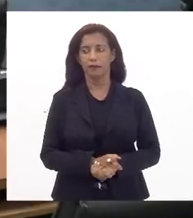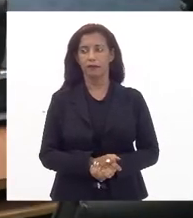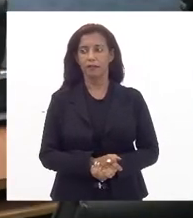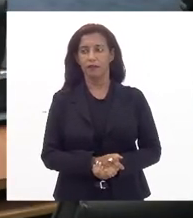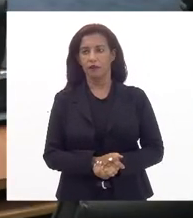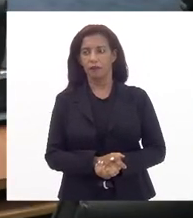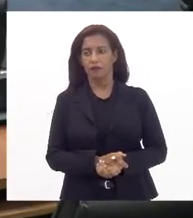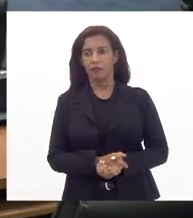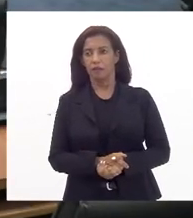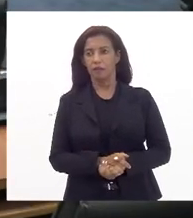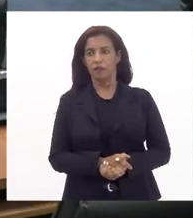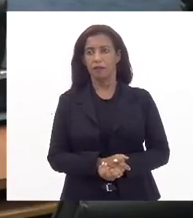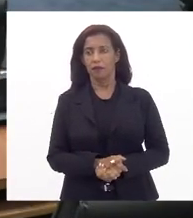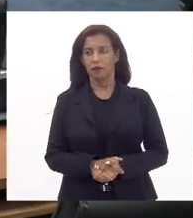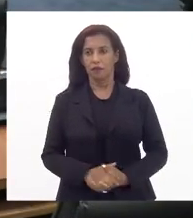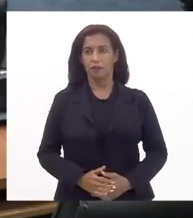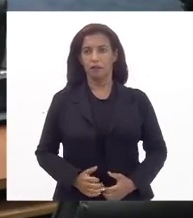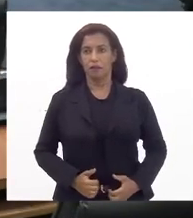Bom dia